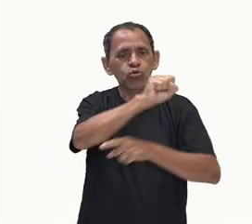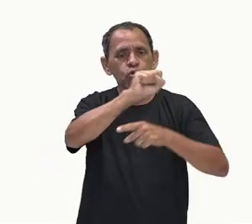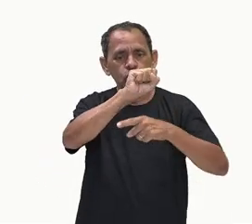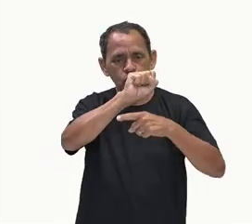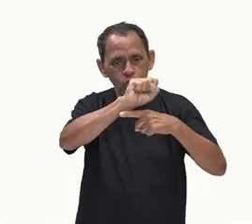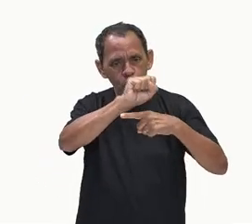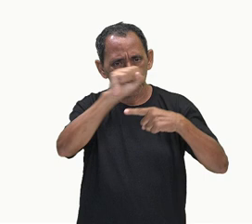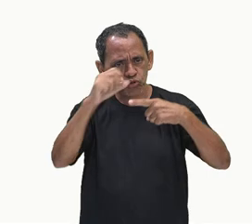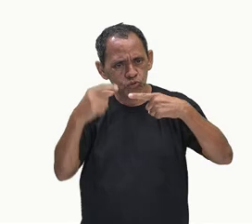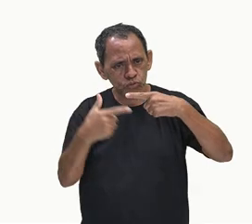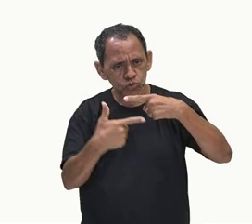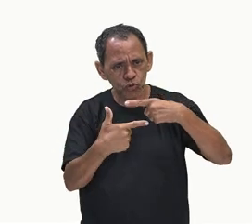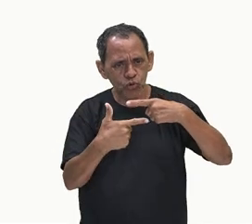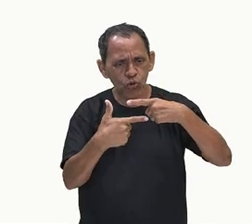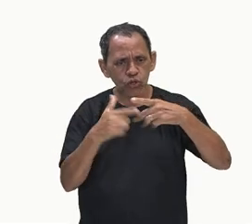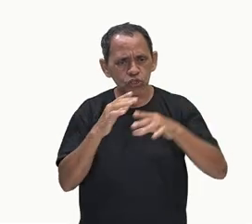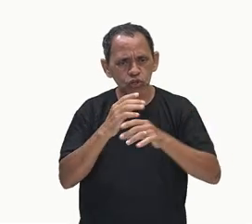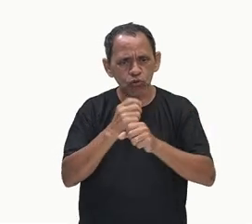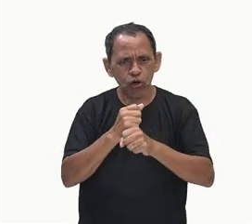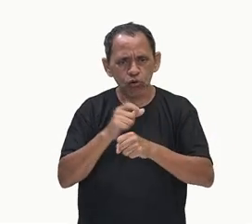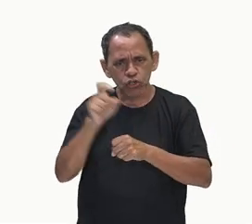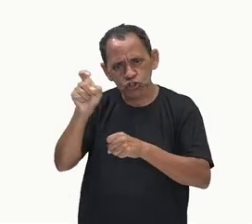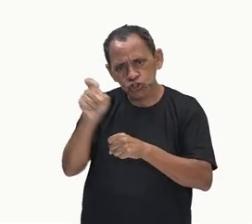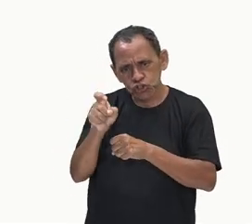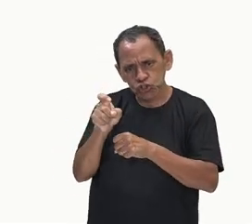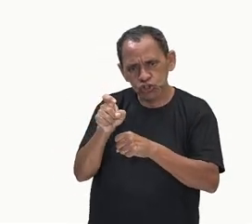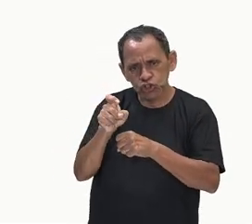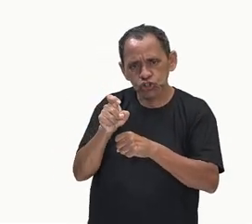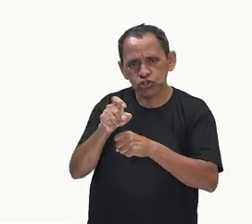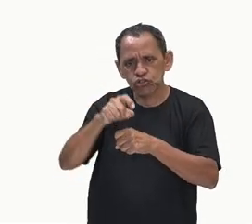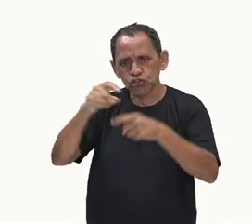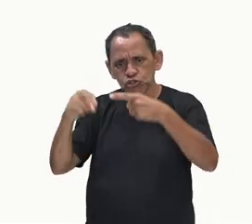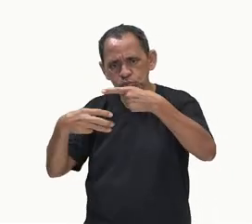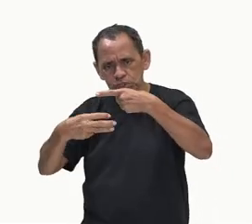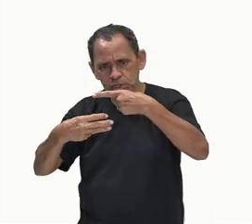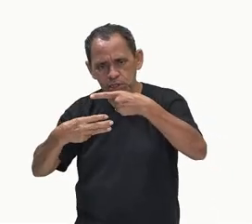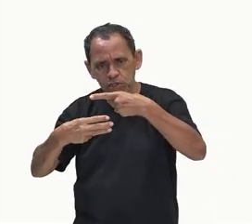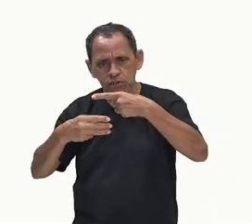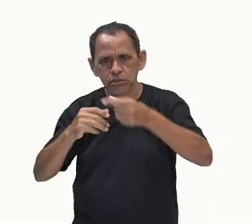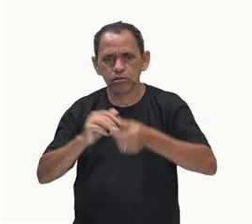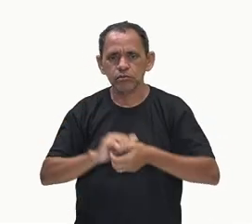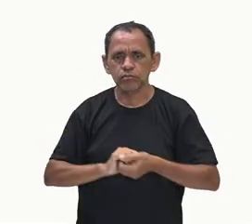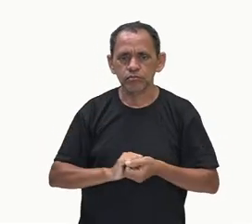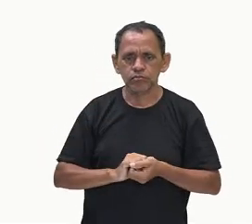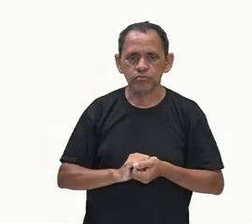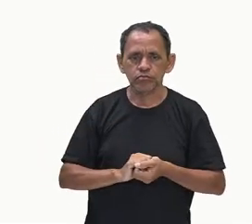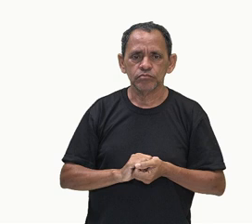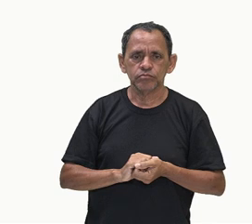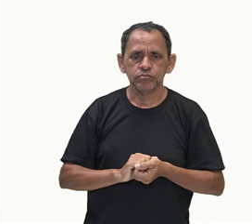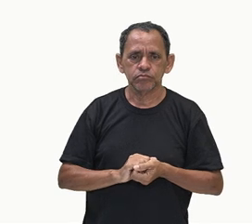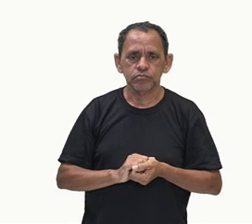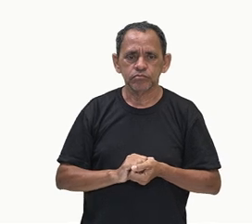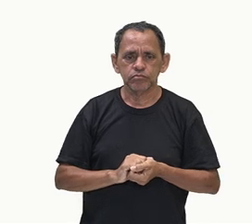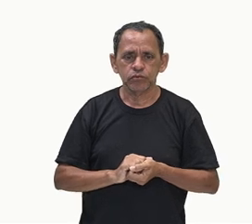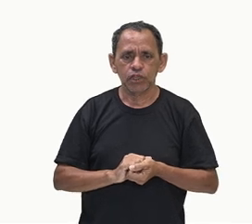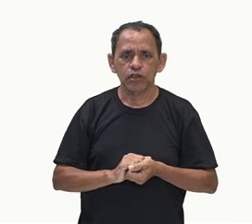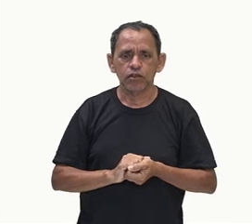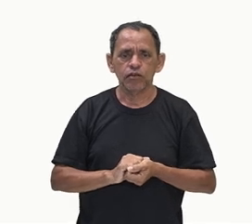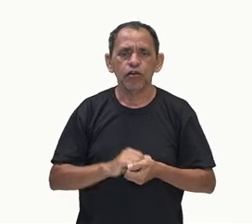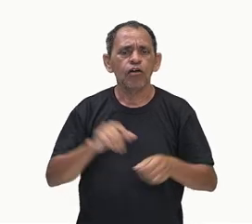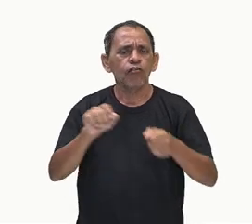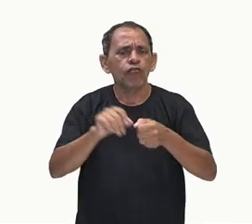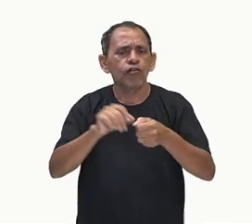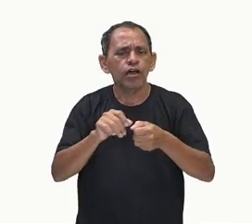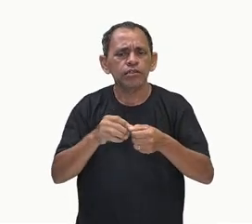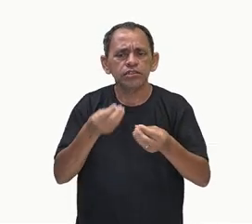= x so 3 Então é só a gente multiplicar 2 por x 8 por 3 2x